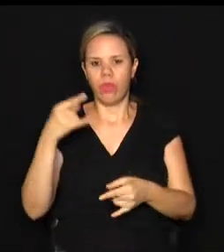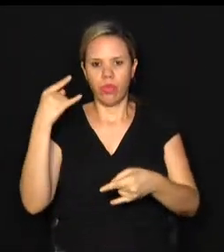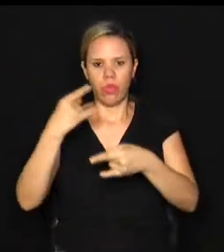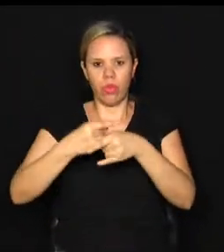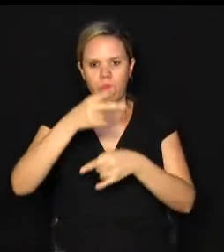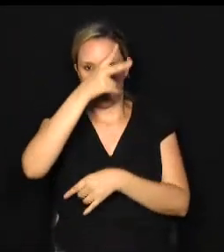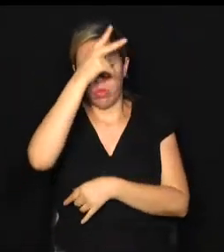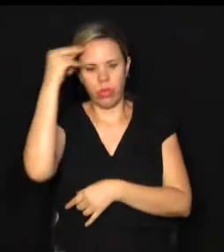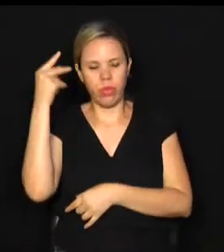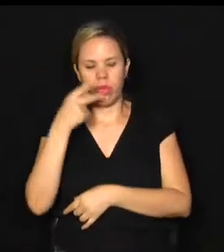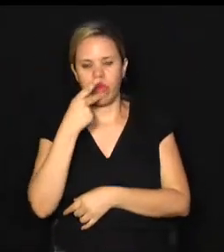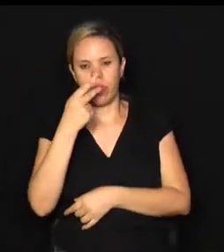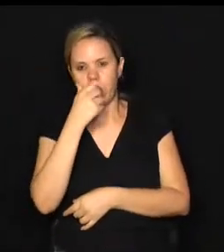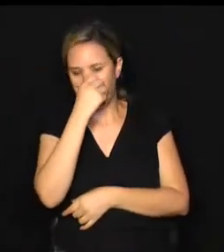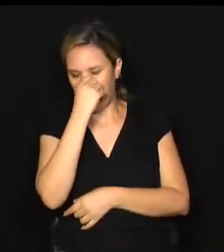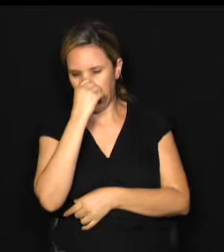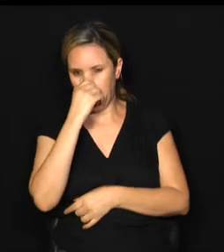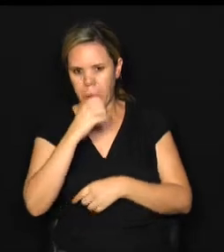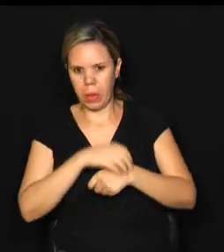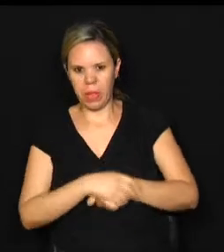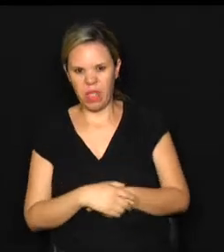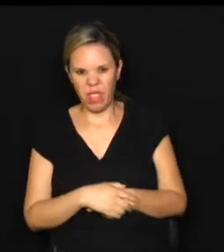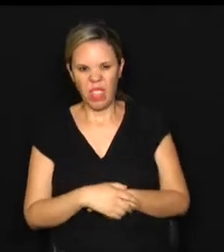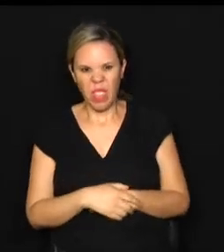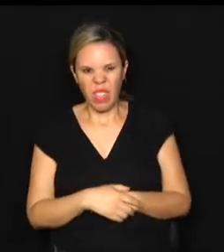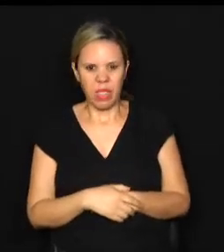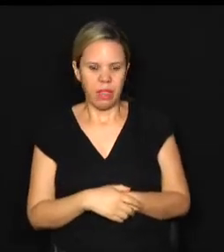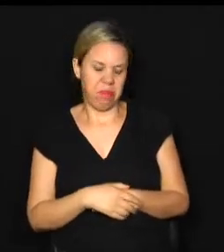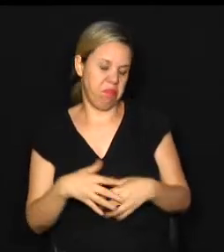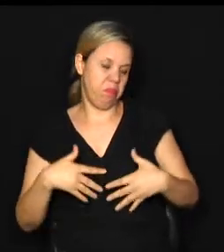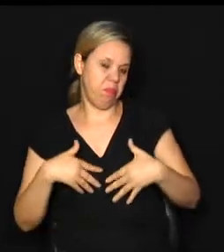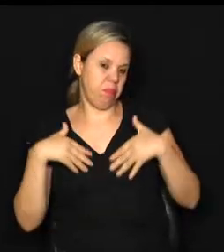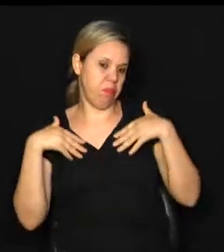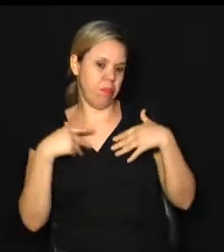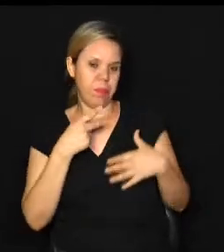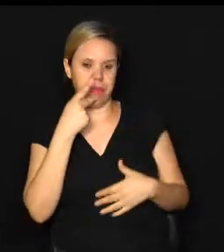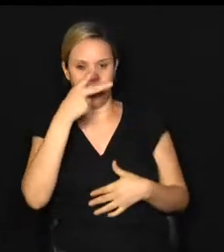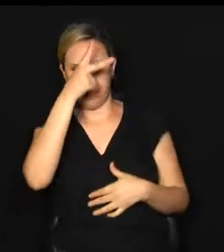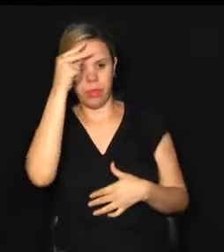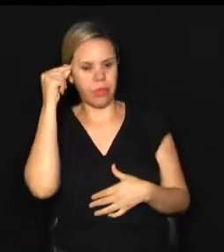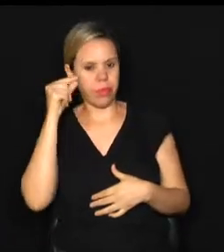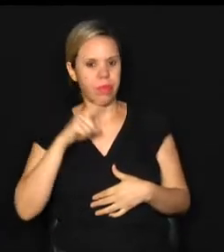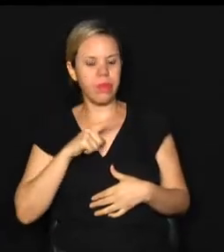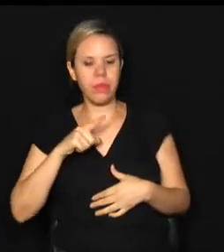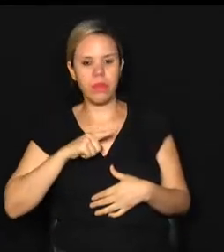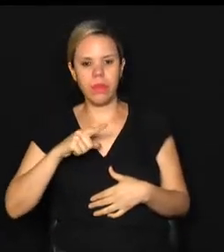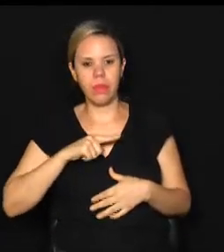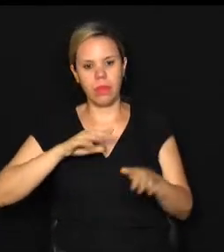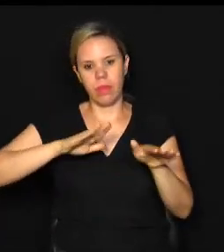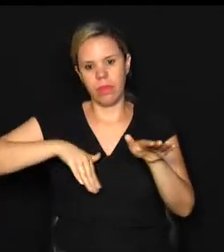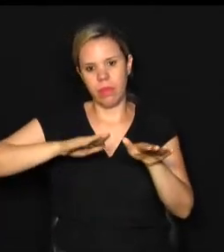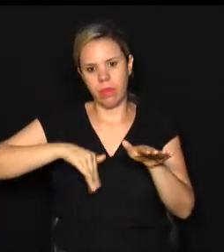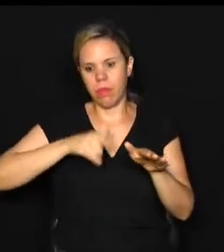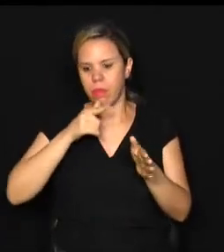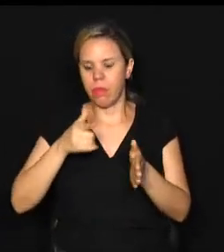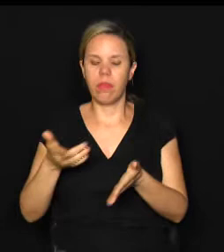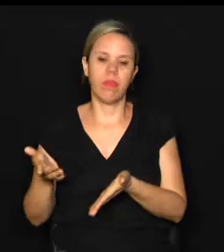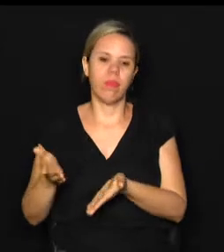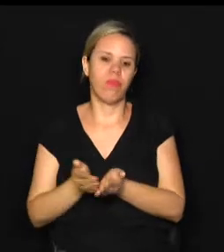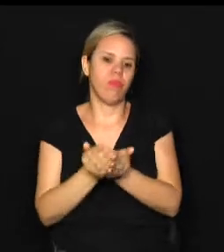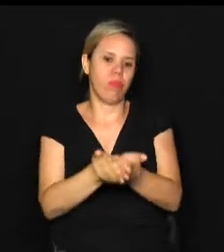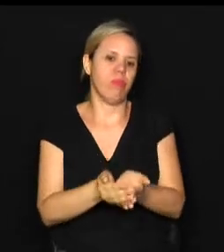prefeito, ele, com até certo assim, orgulho, disse que ia ter um clube náutico aqui nessa represa